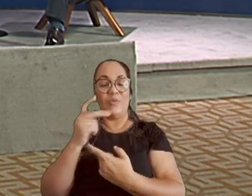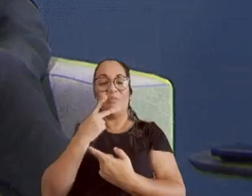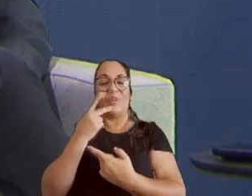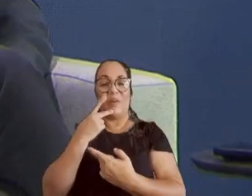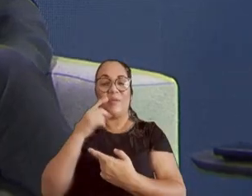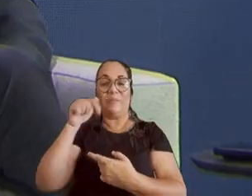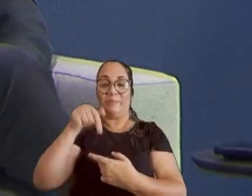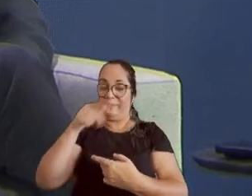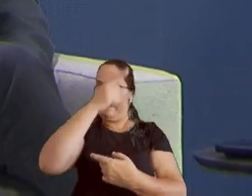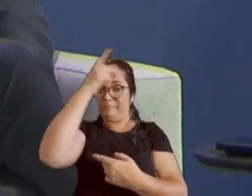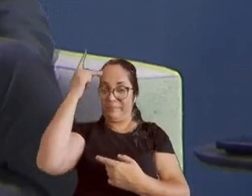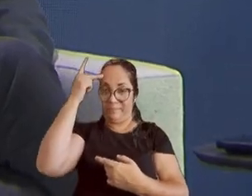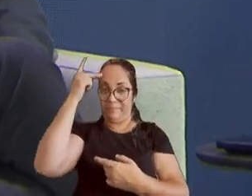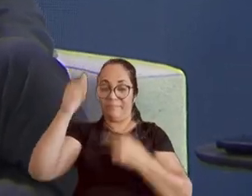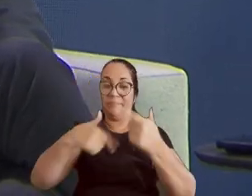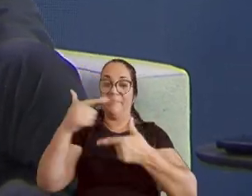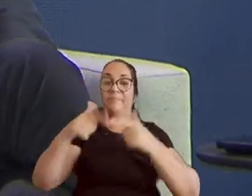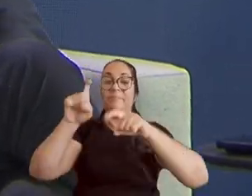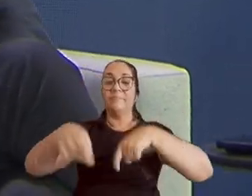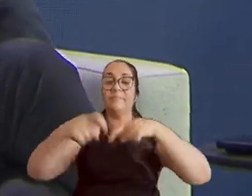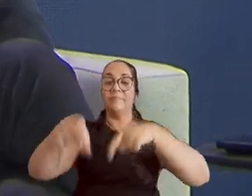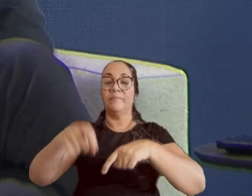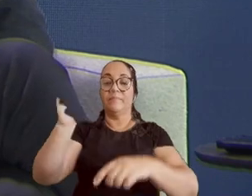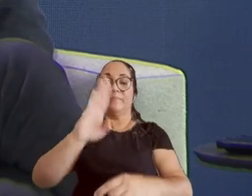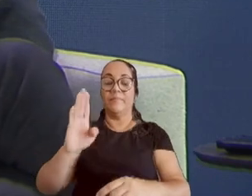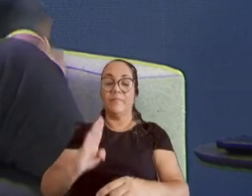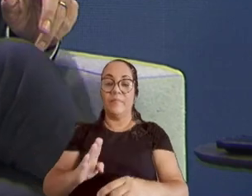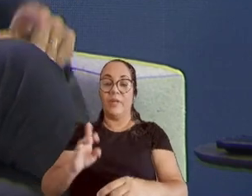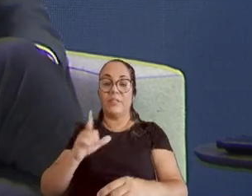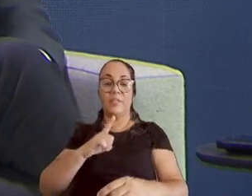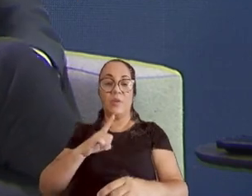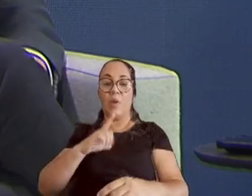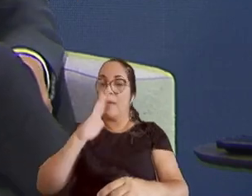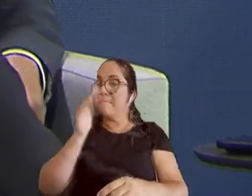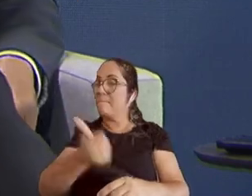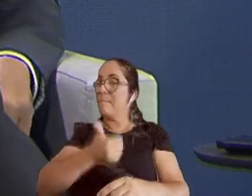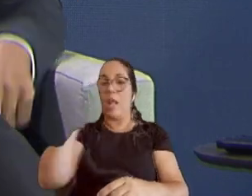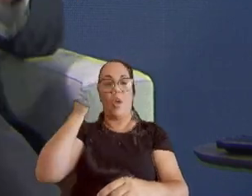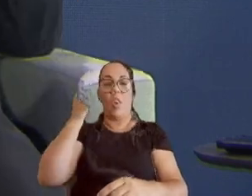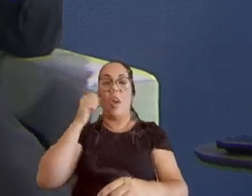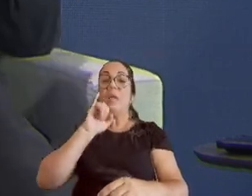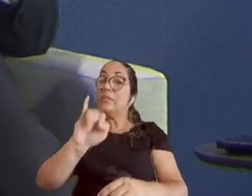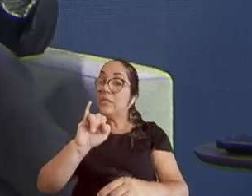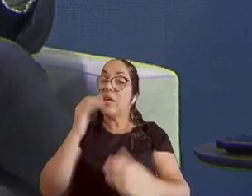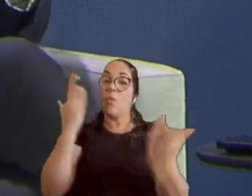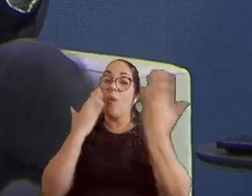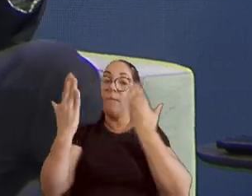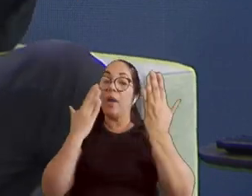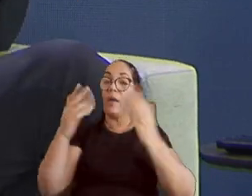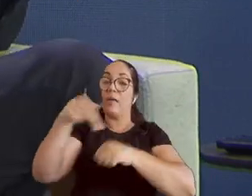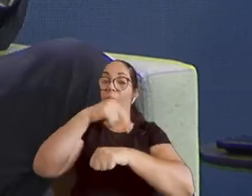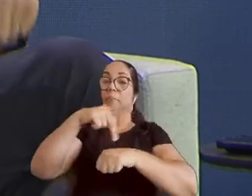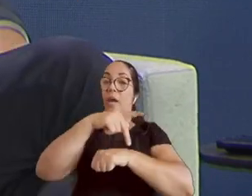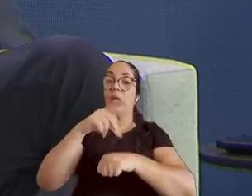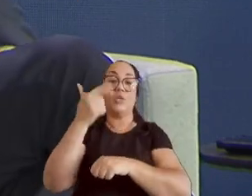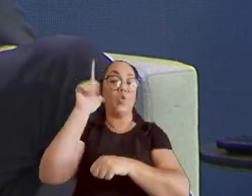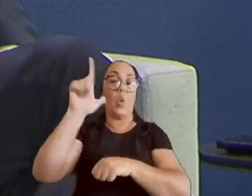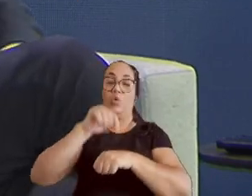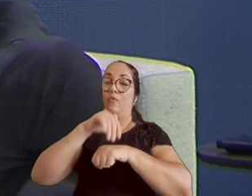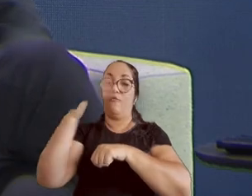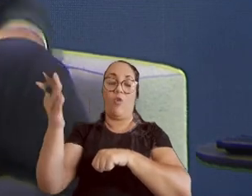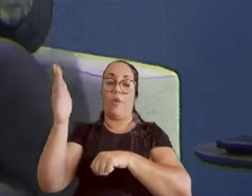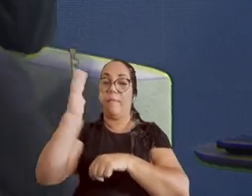além ele tá muito acima da curva né da média e acho que mais importante do que isso é que o produtor brasileiro ele é empreendedor